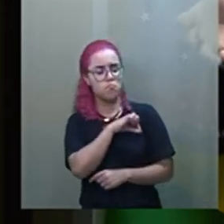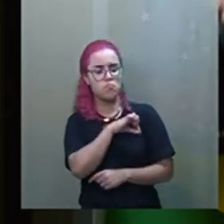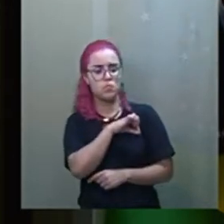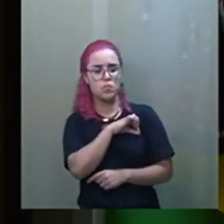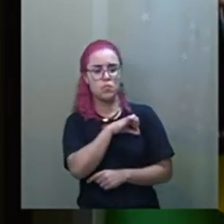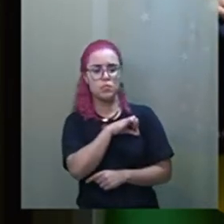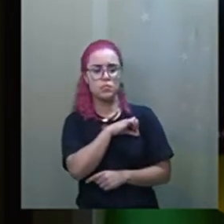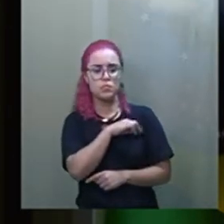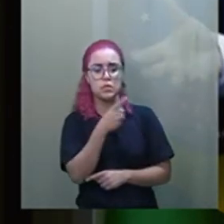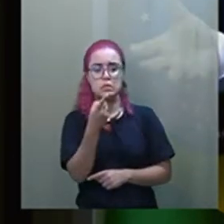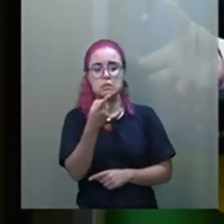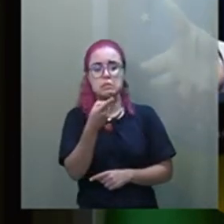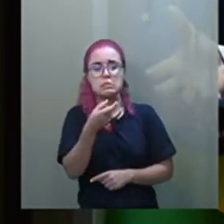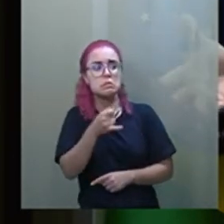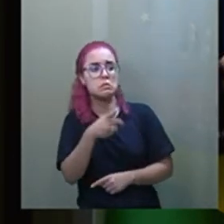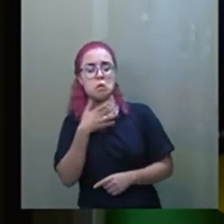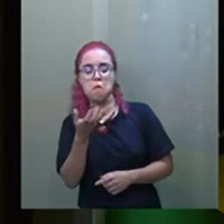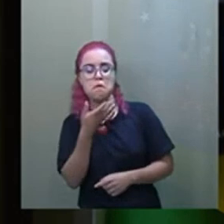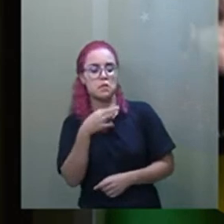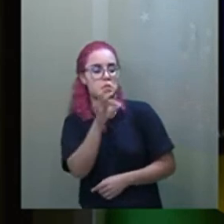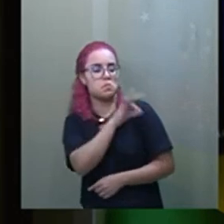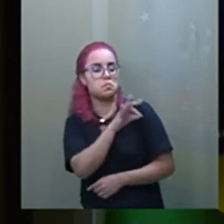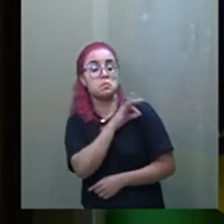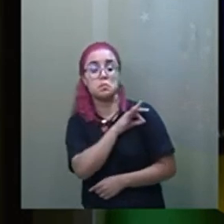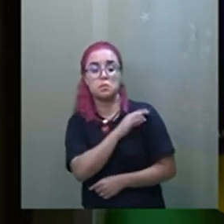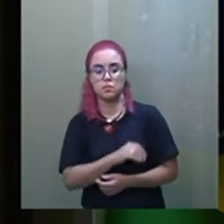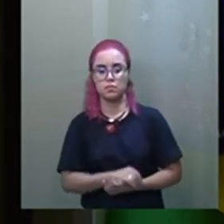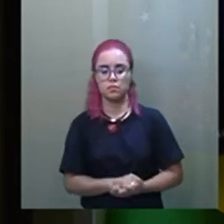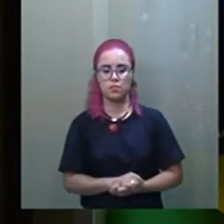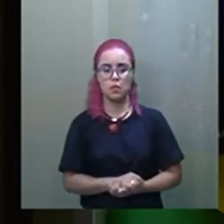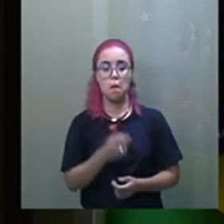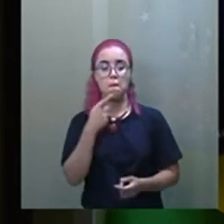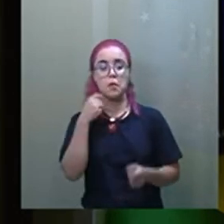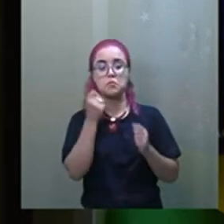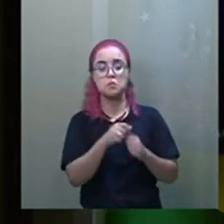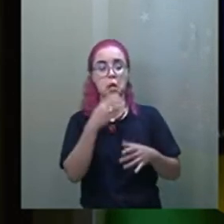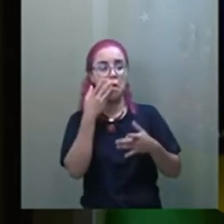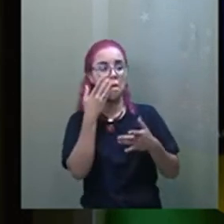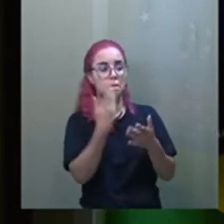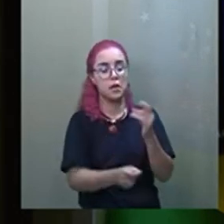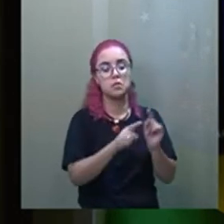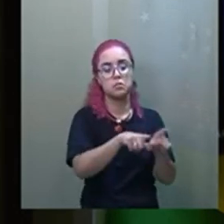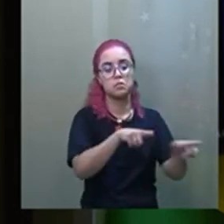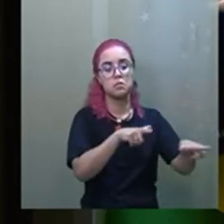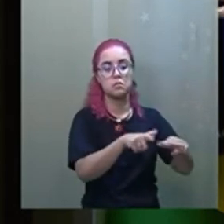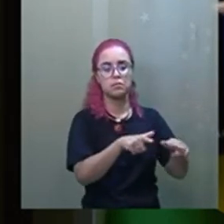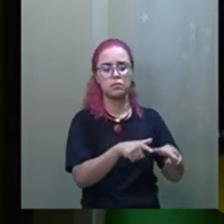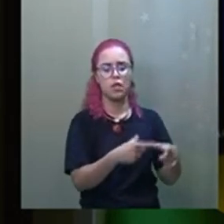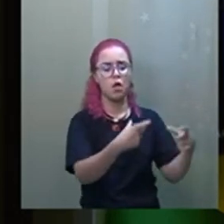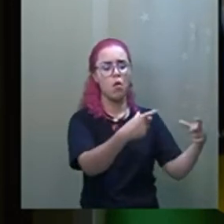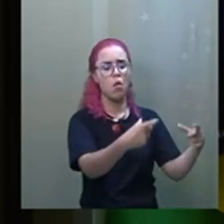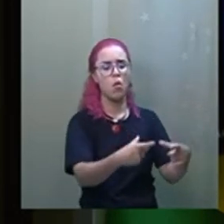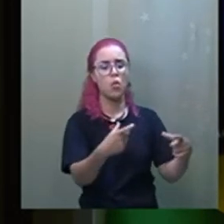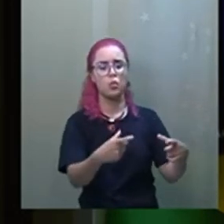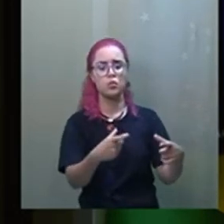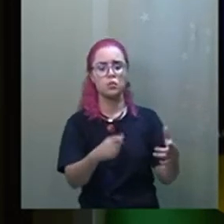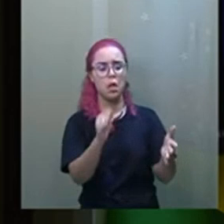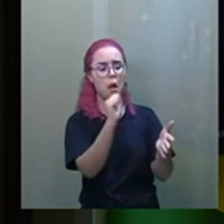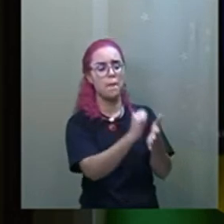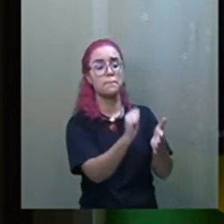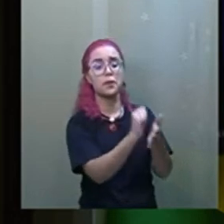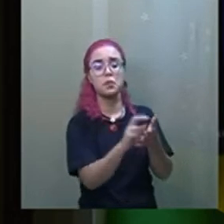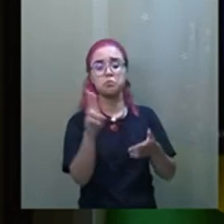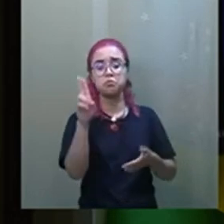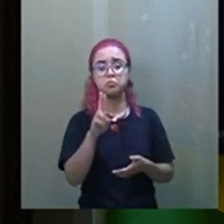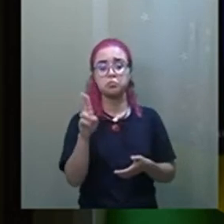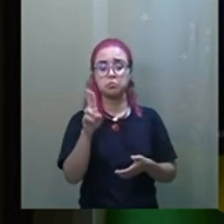policiais, que se não se vacinarem vão ser punidos, podem ser expulsos. Onde é que nós vamos parar? Matrículas em